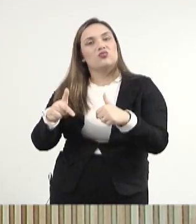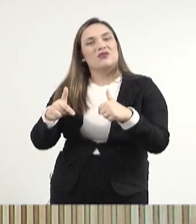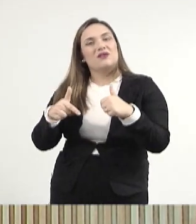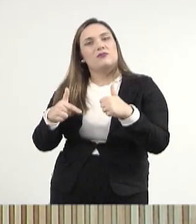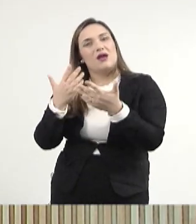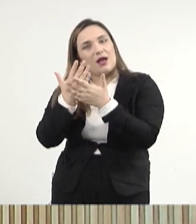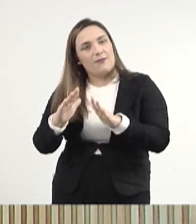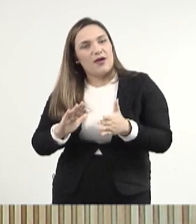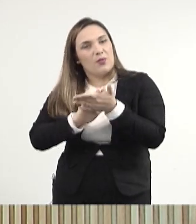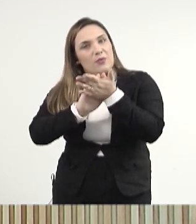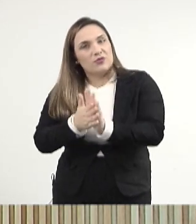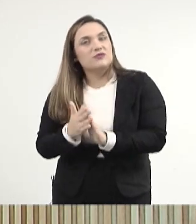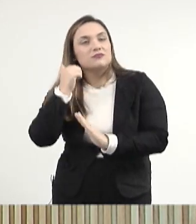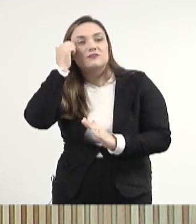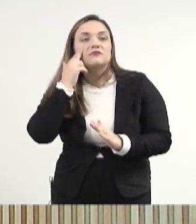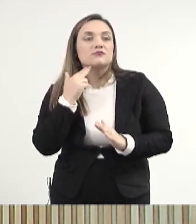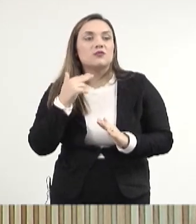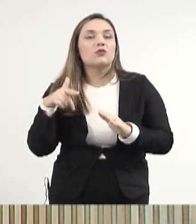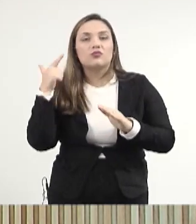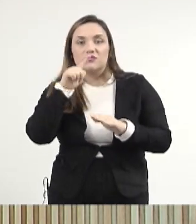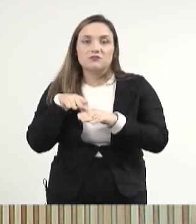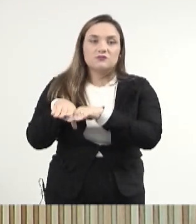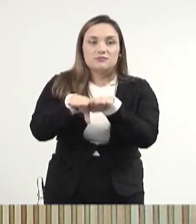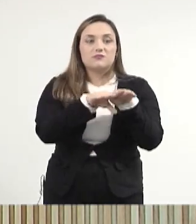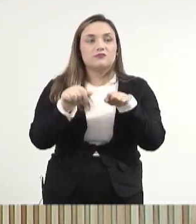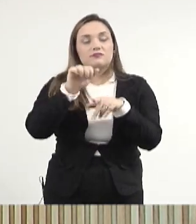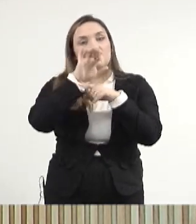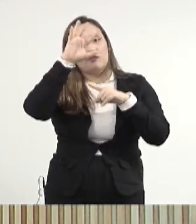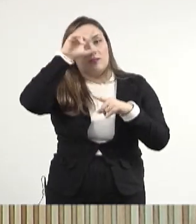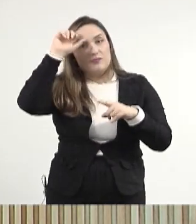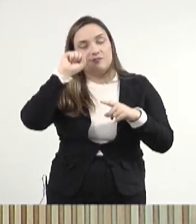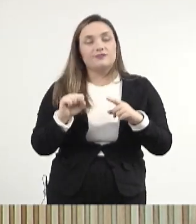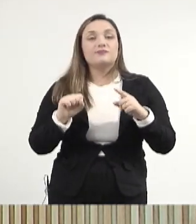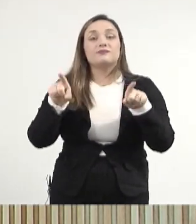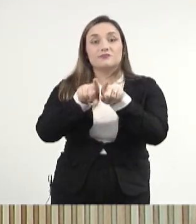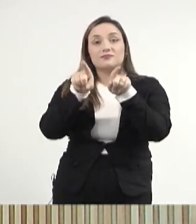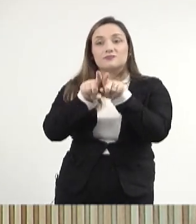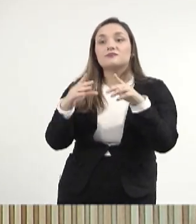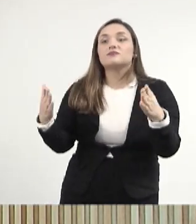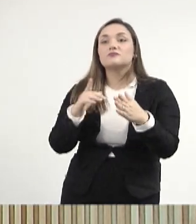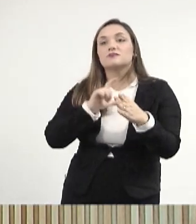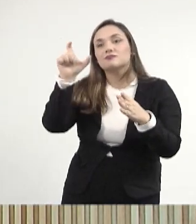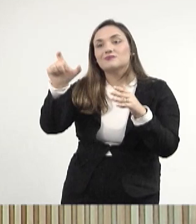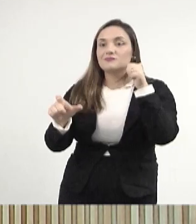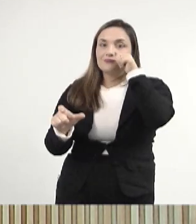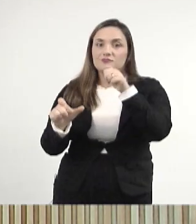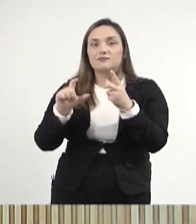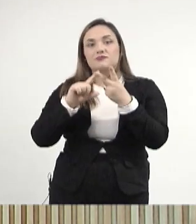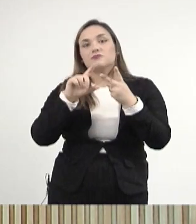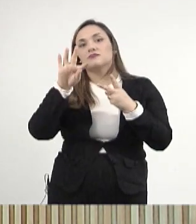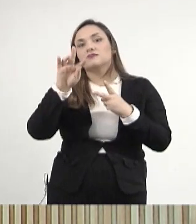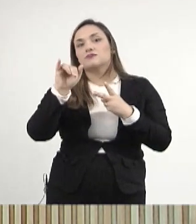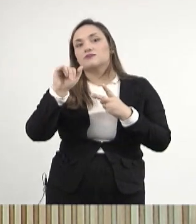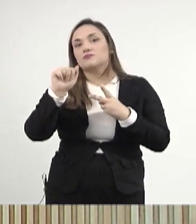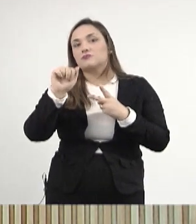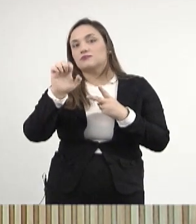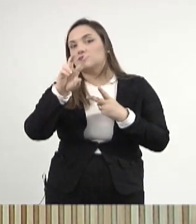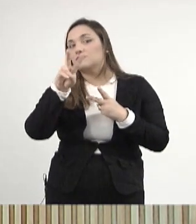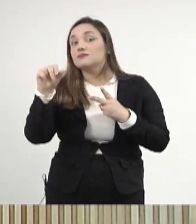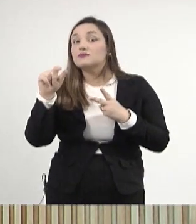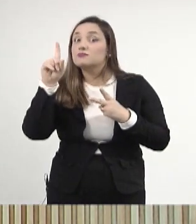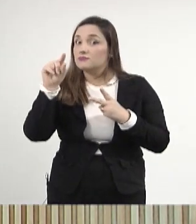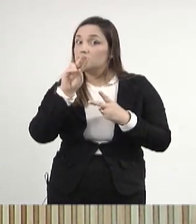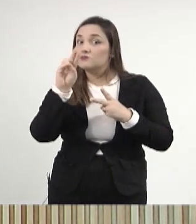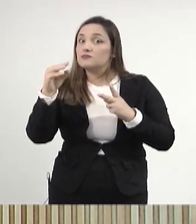de políticas igualitárias aqui em Mato Grosso do Sul. Tia Eva, que inclusive é o nome de um quilombo aqui de Campo